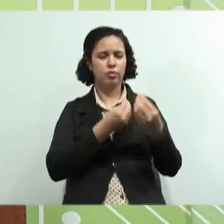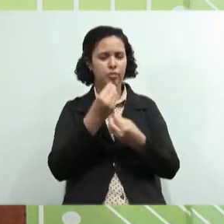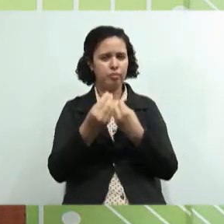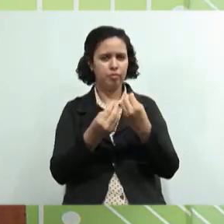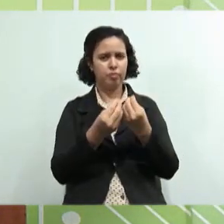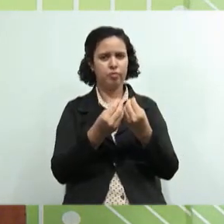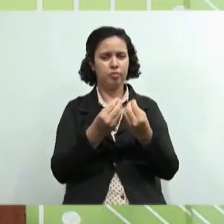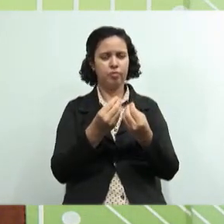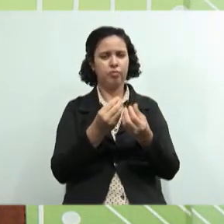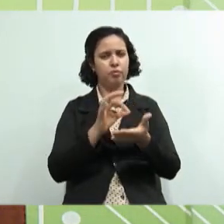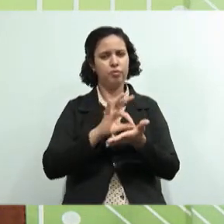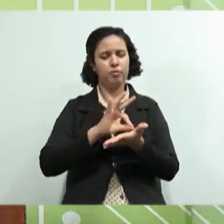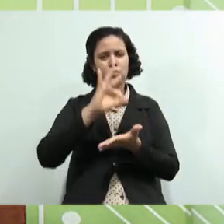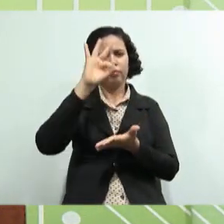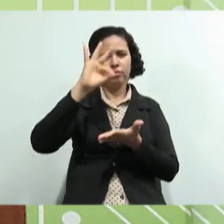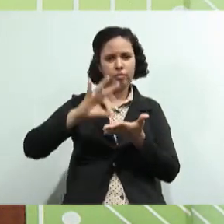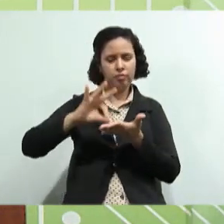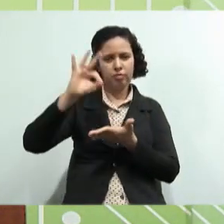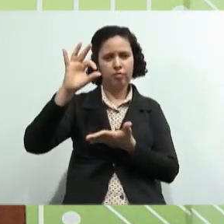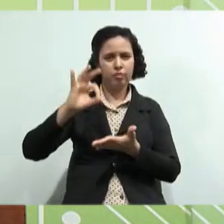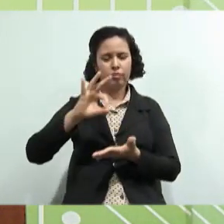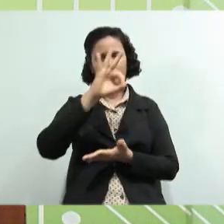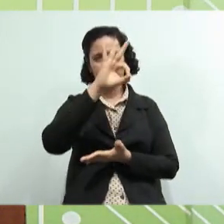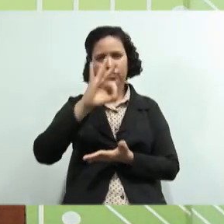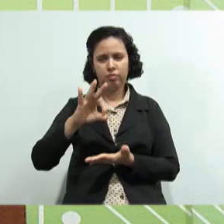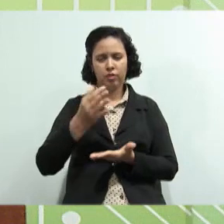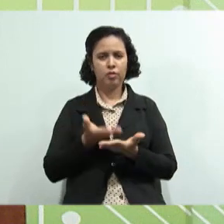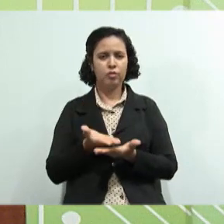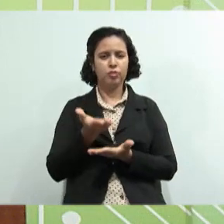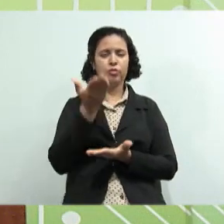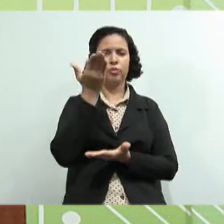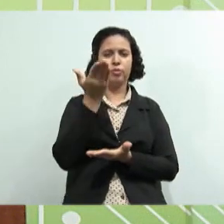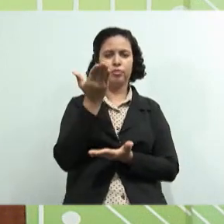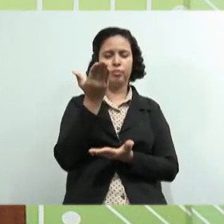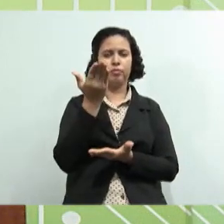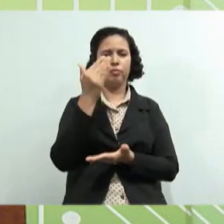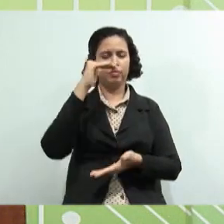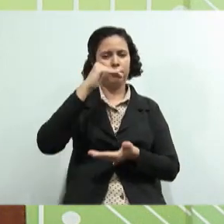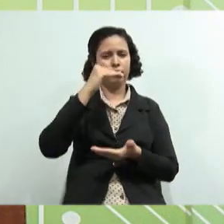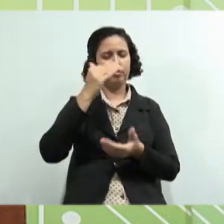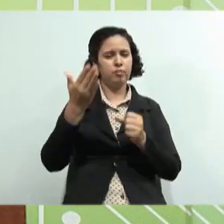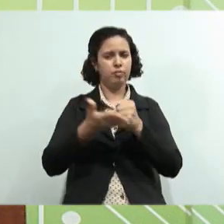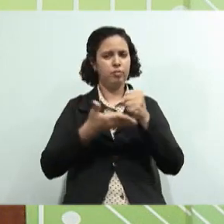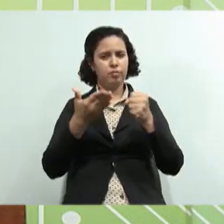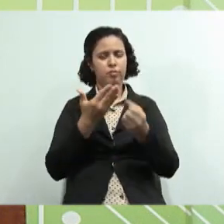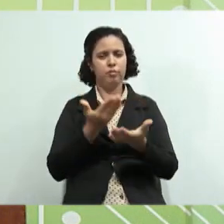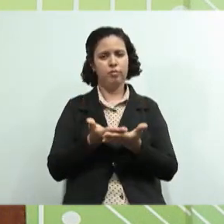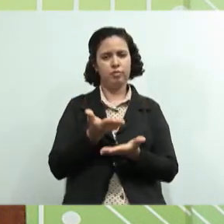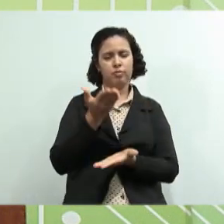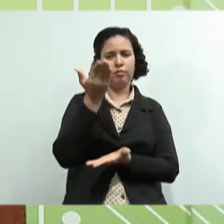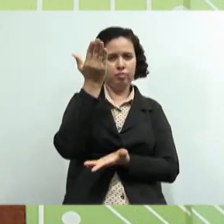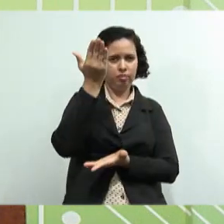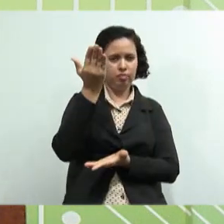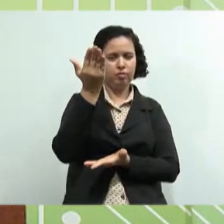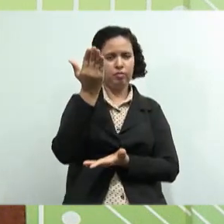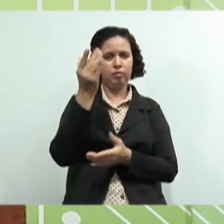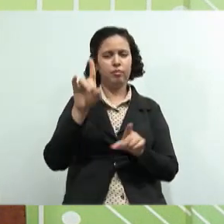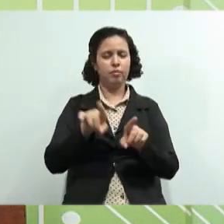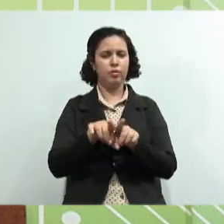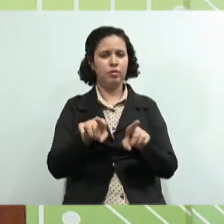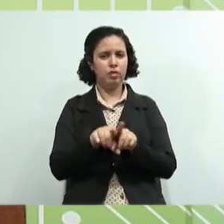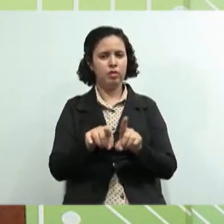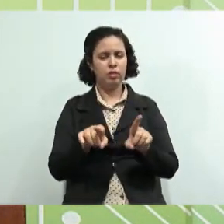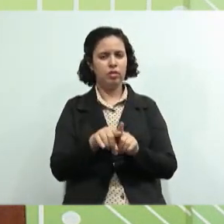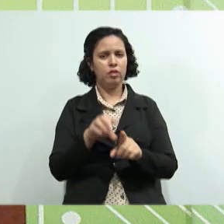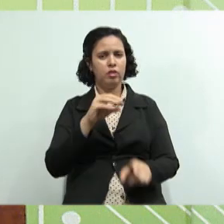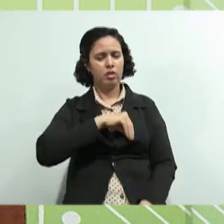básica sobe, a gente diz que o custo de vida dos brasileiros subiu, porque o brasileiro precisa adquirir a cesta básica para se alimentar. A